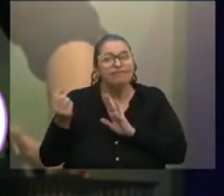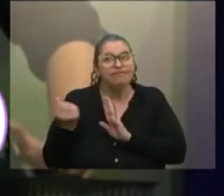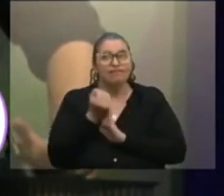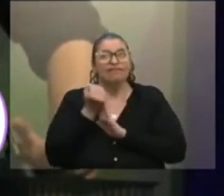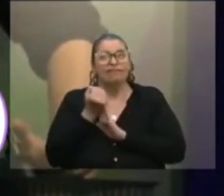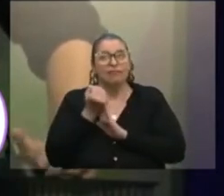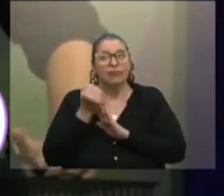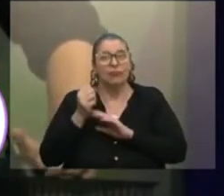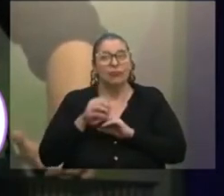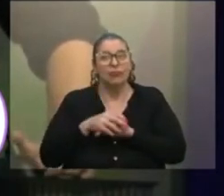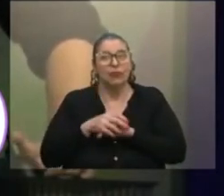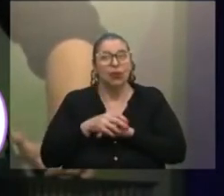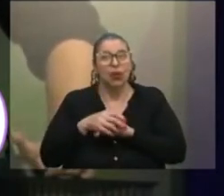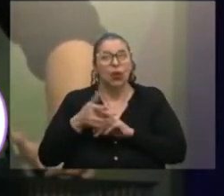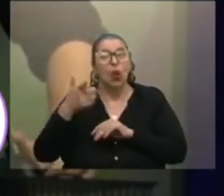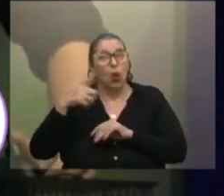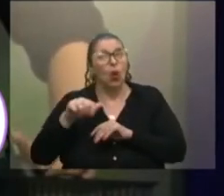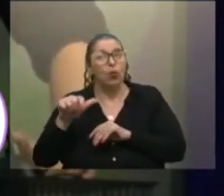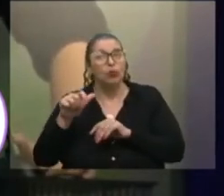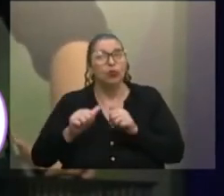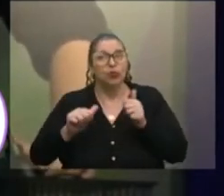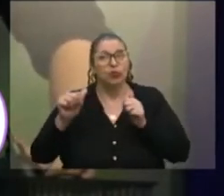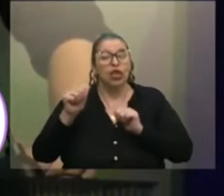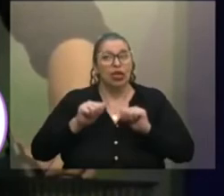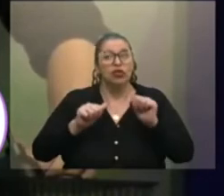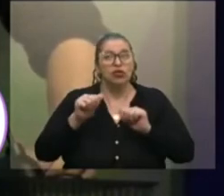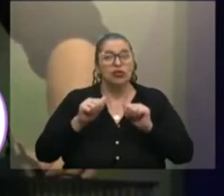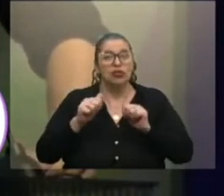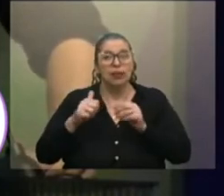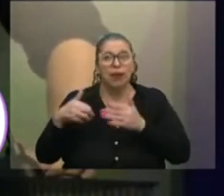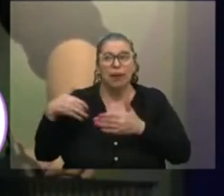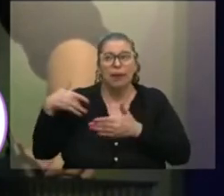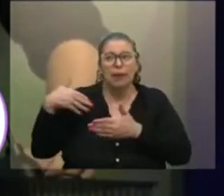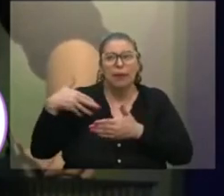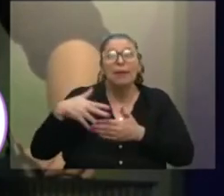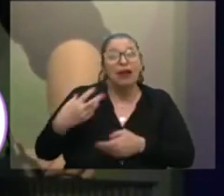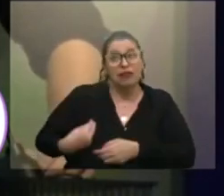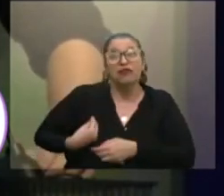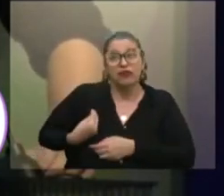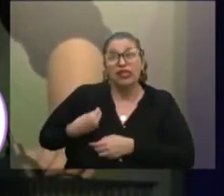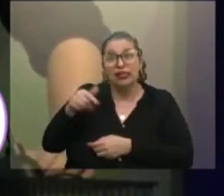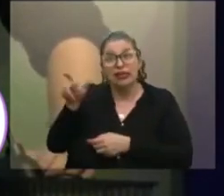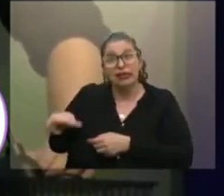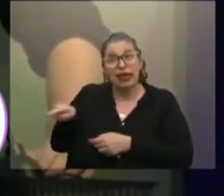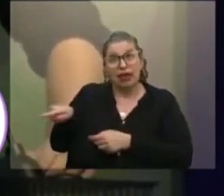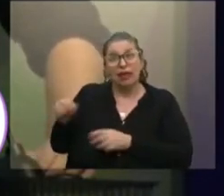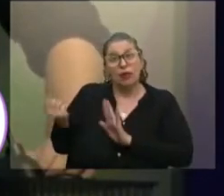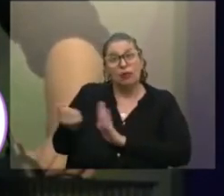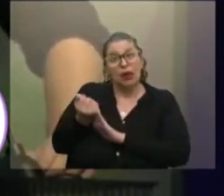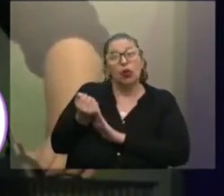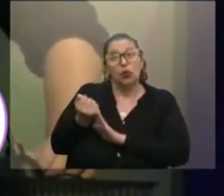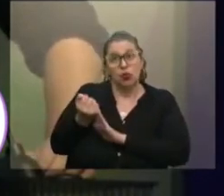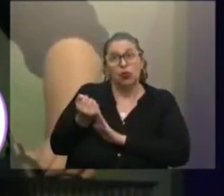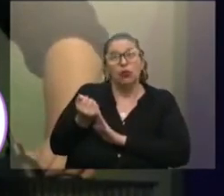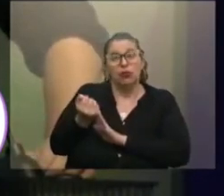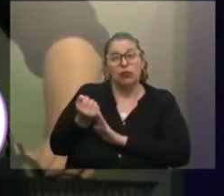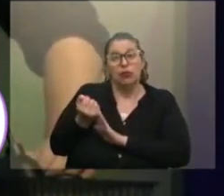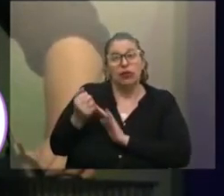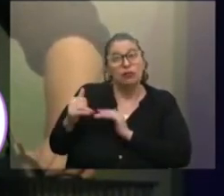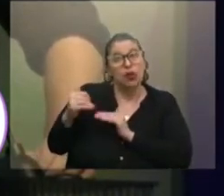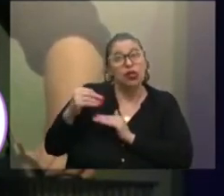marcou muitos outros artistas que cruzaram a trajetória dela e como ela nos marcou durante esse